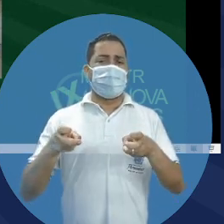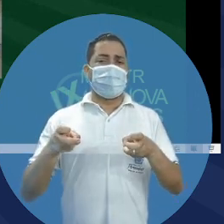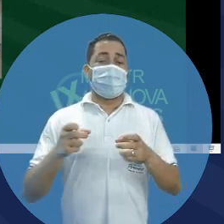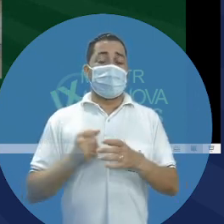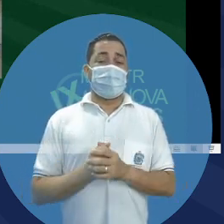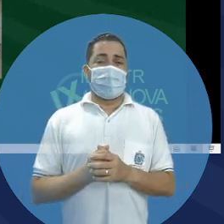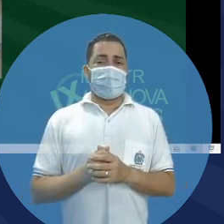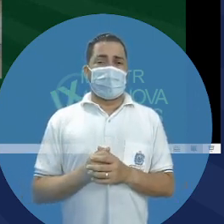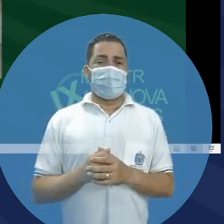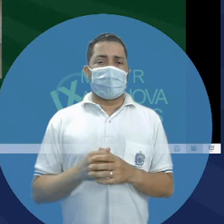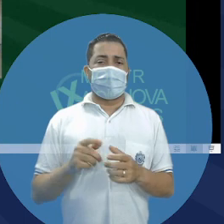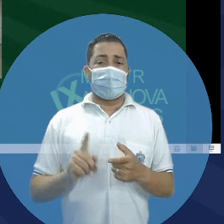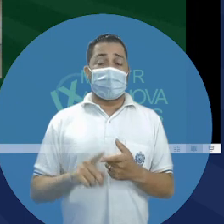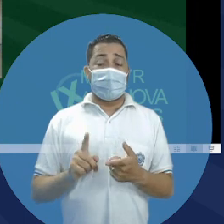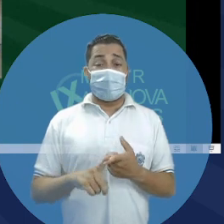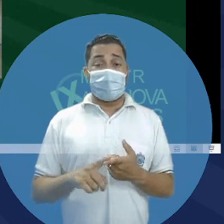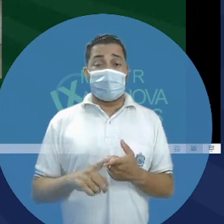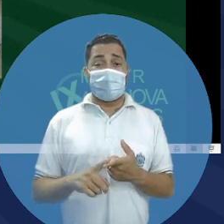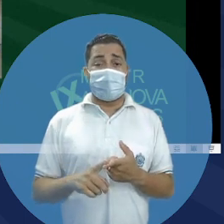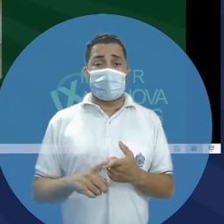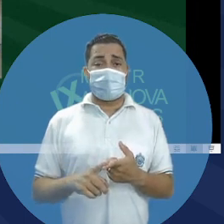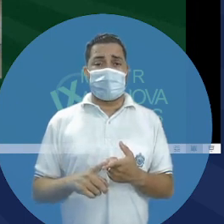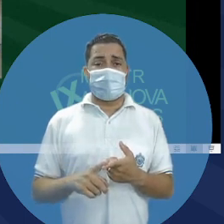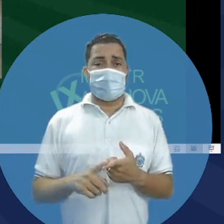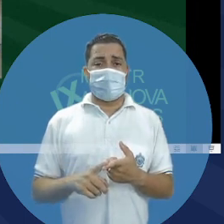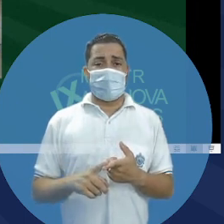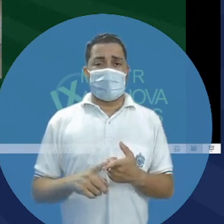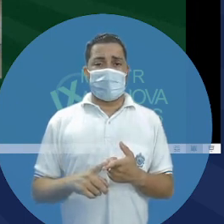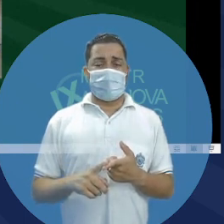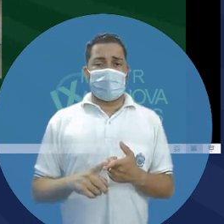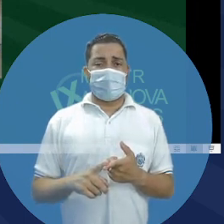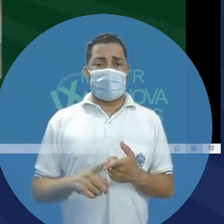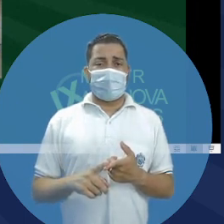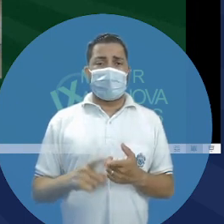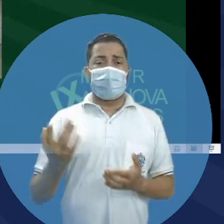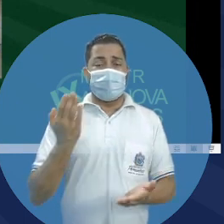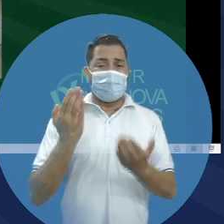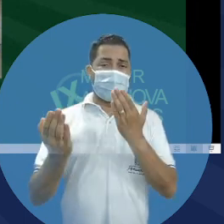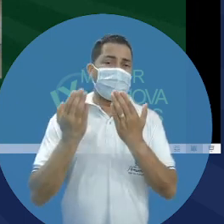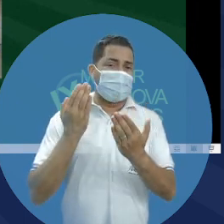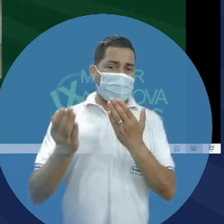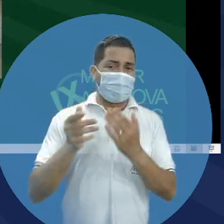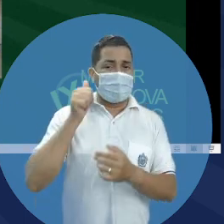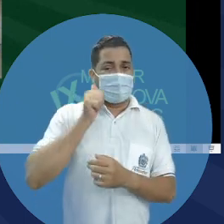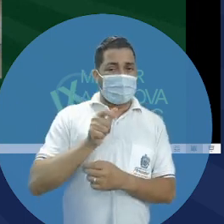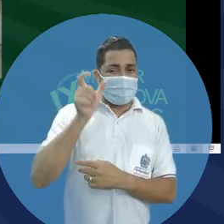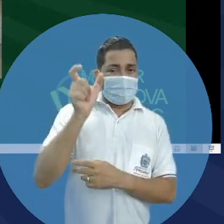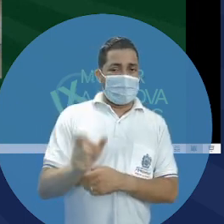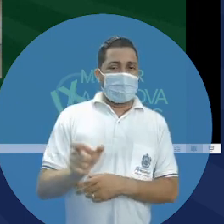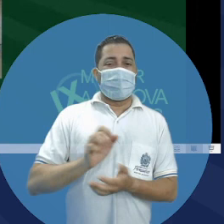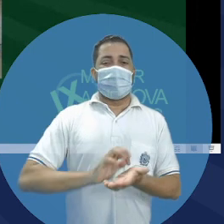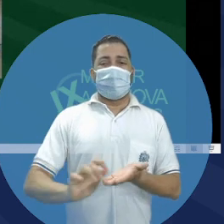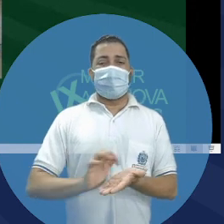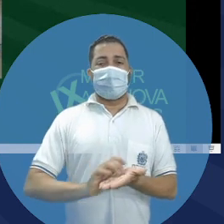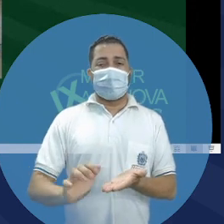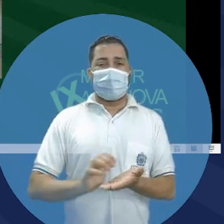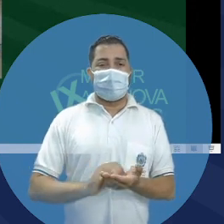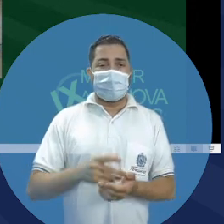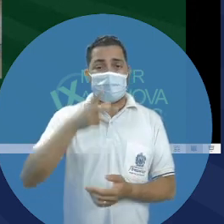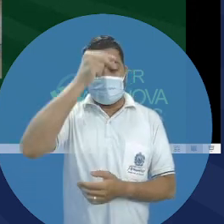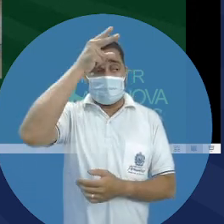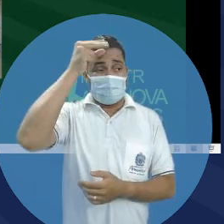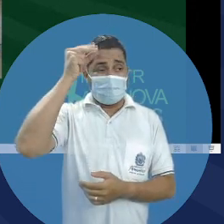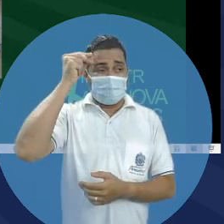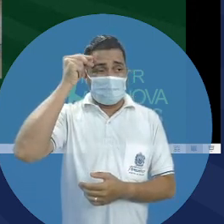teve, tanto da psicóloga que foi, da Secretaria da Prefeitura de